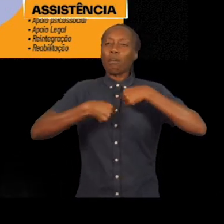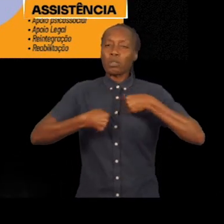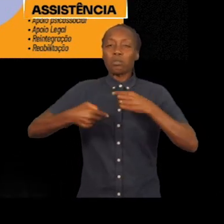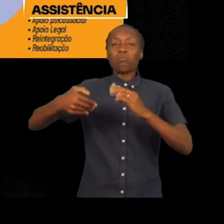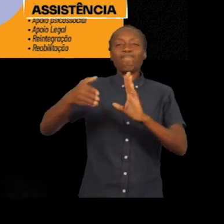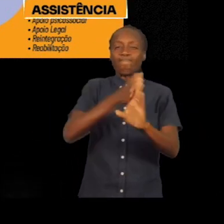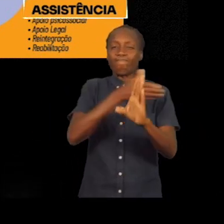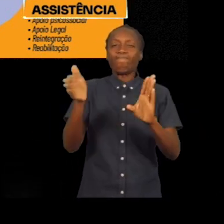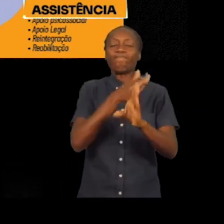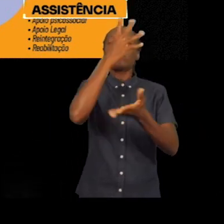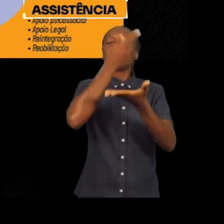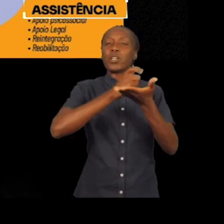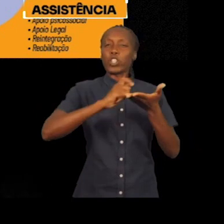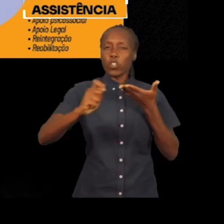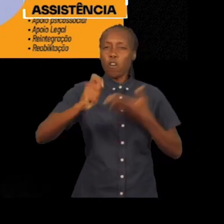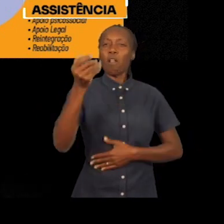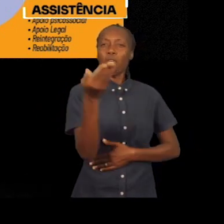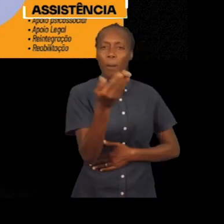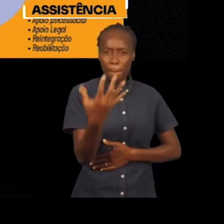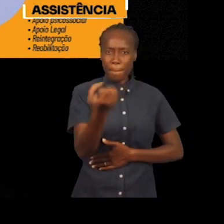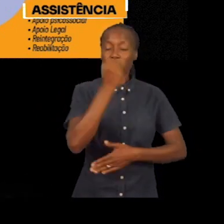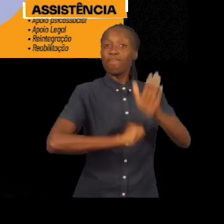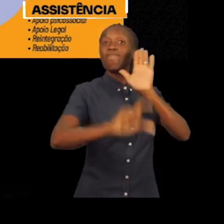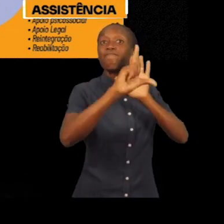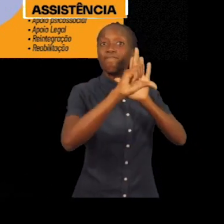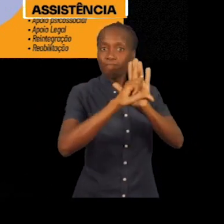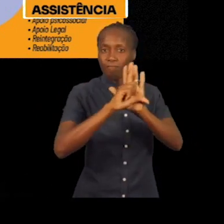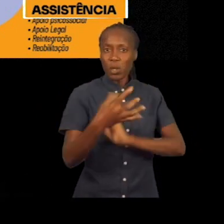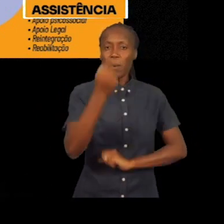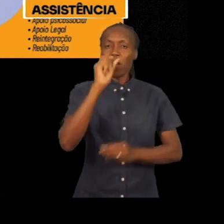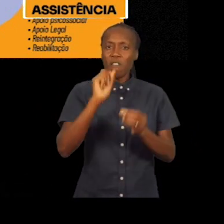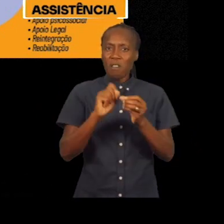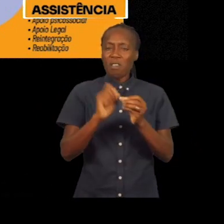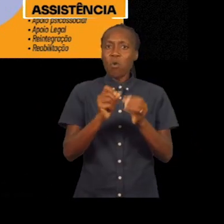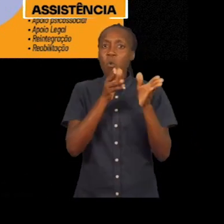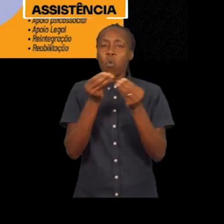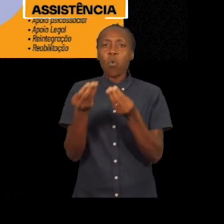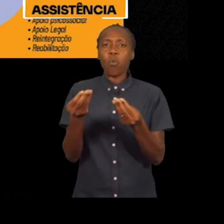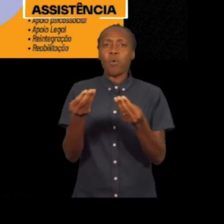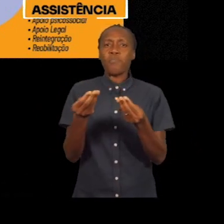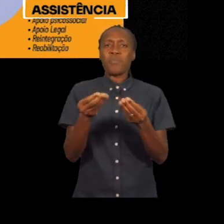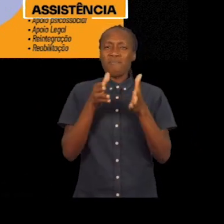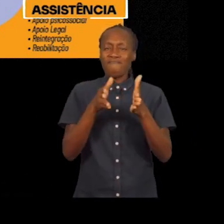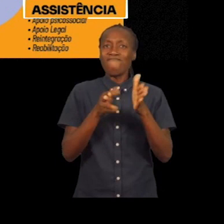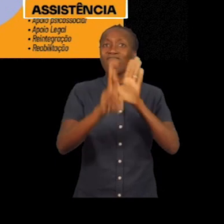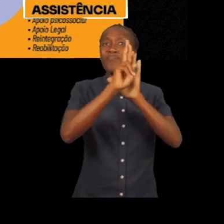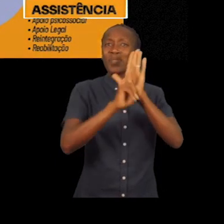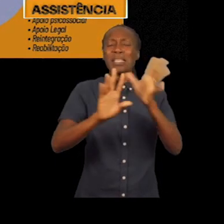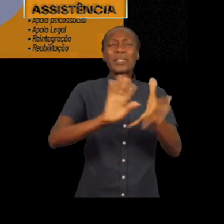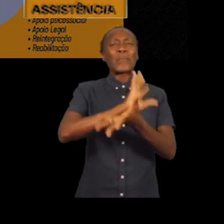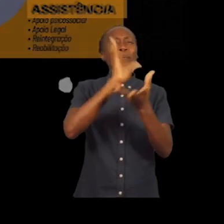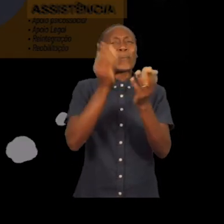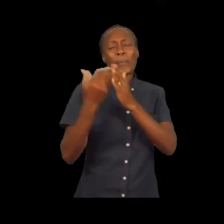integrada e articulada dos vários atores chave com atribuições e responsabilidades Claras aos